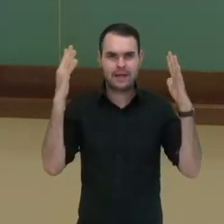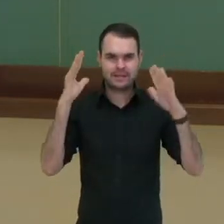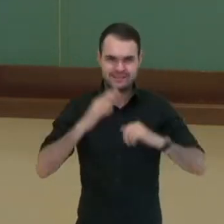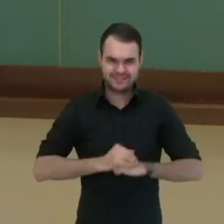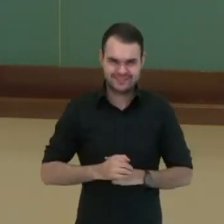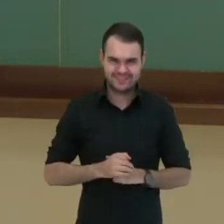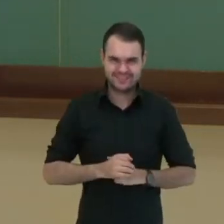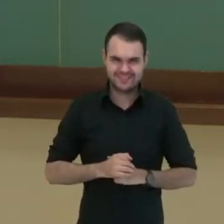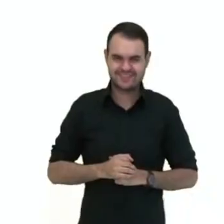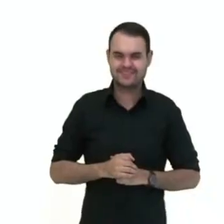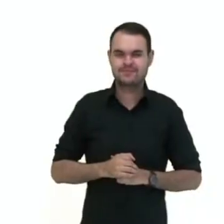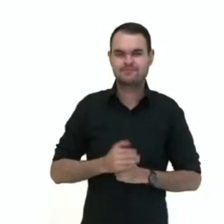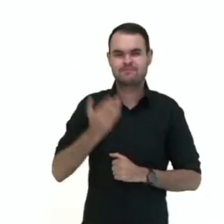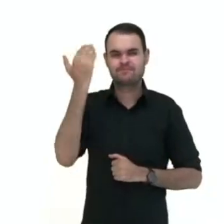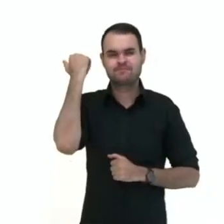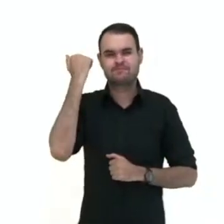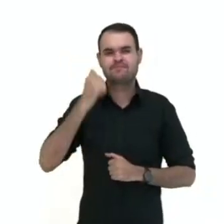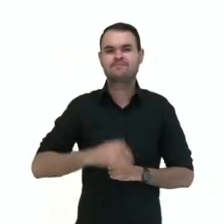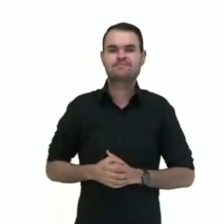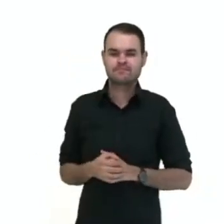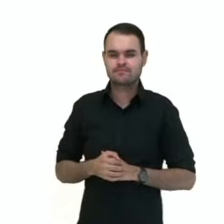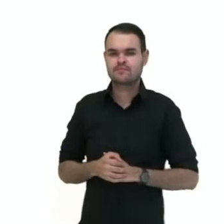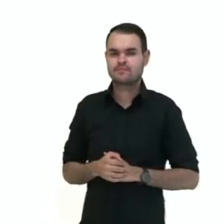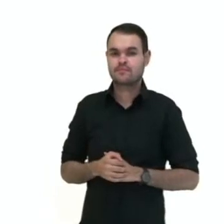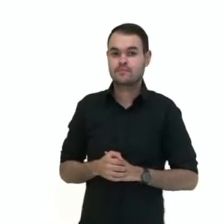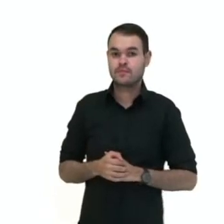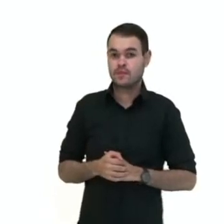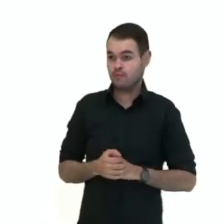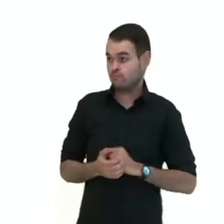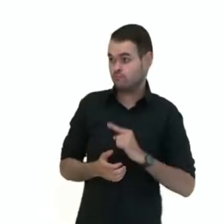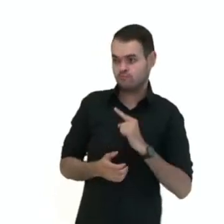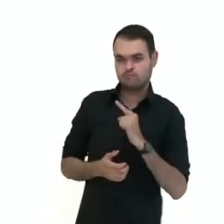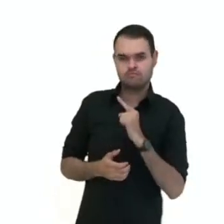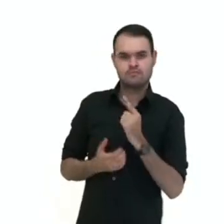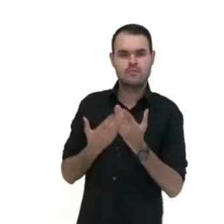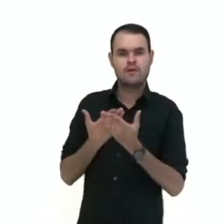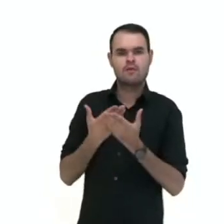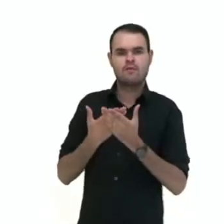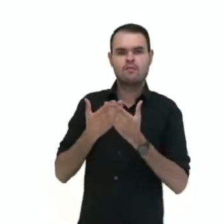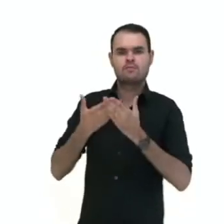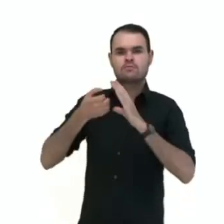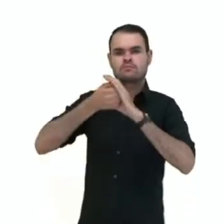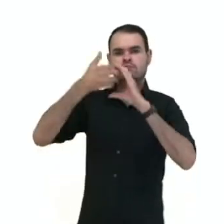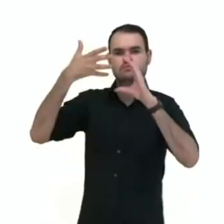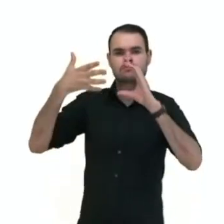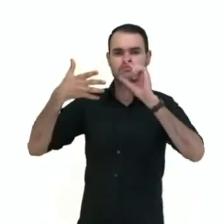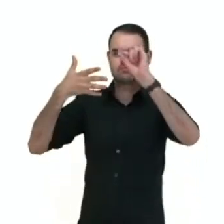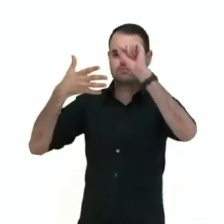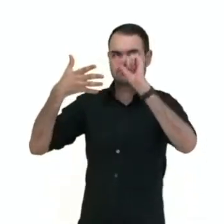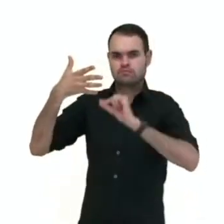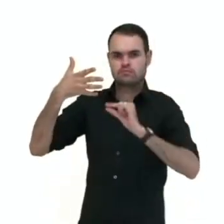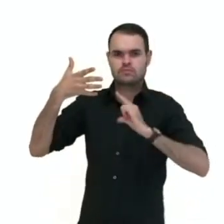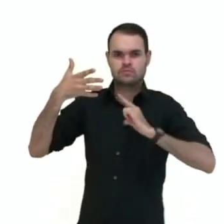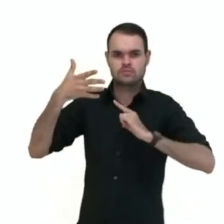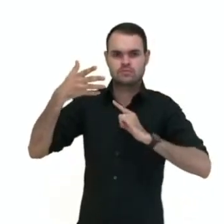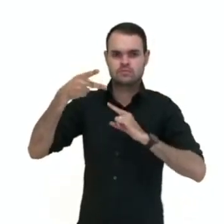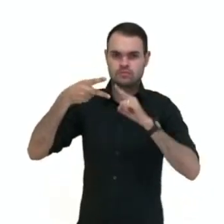então. Nesta aula sobre a classificação dos seres vivos, temos dois